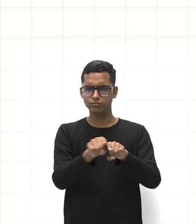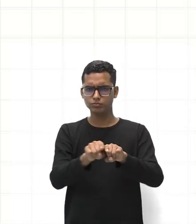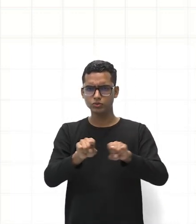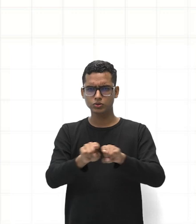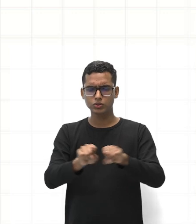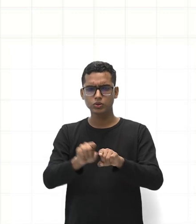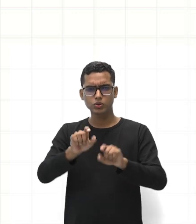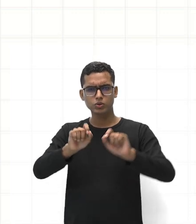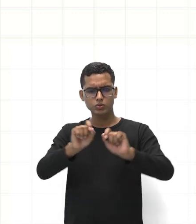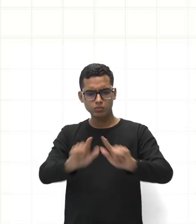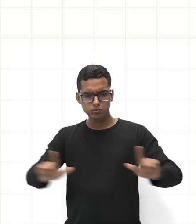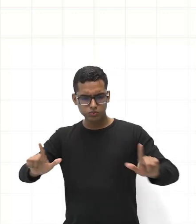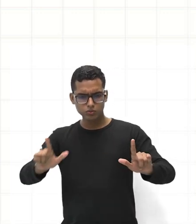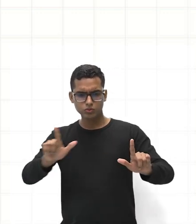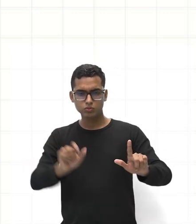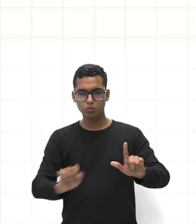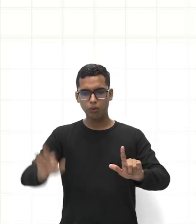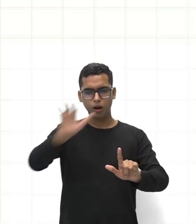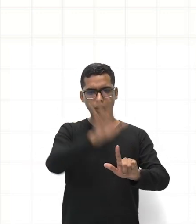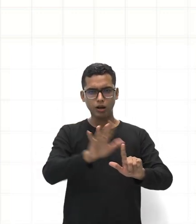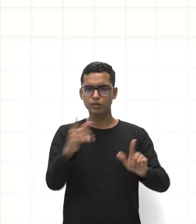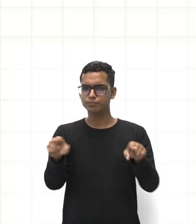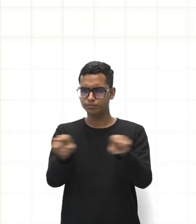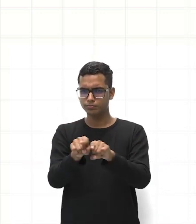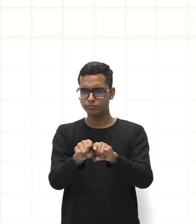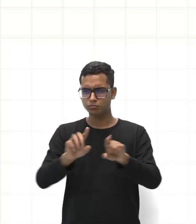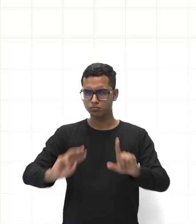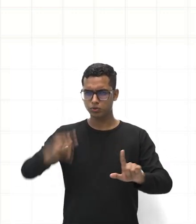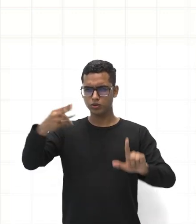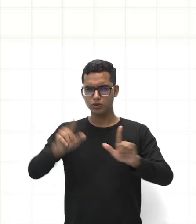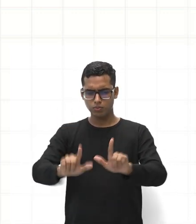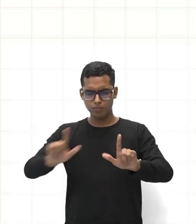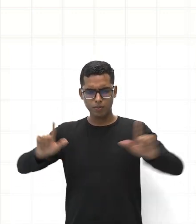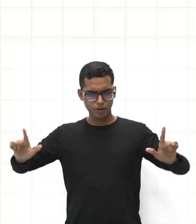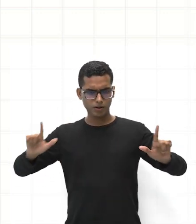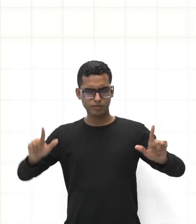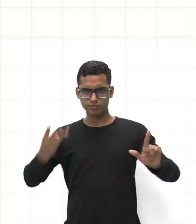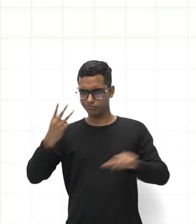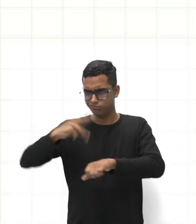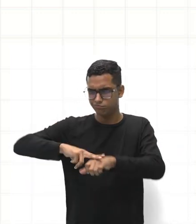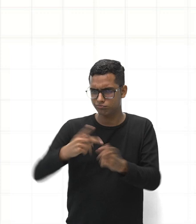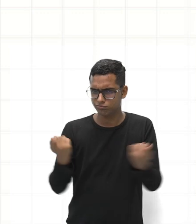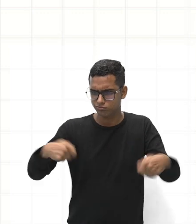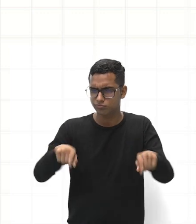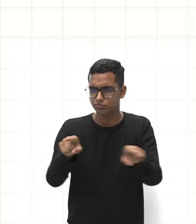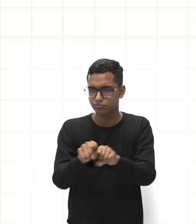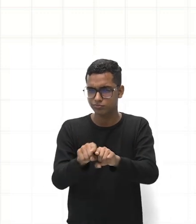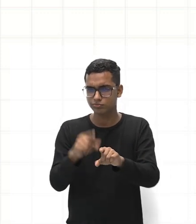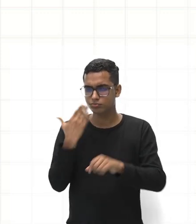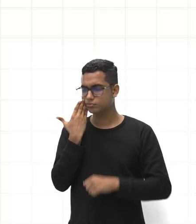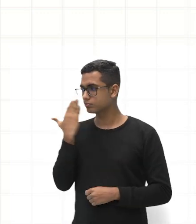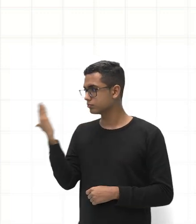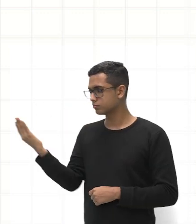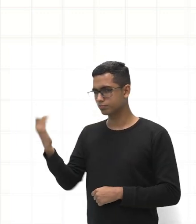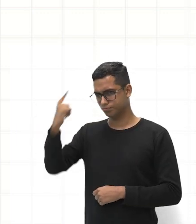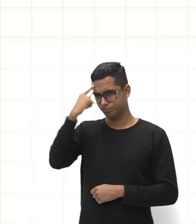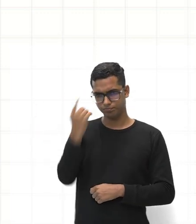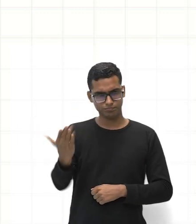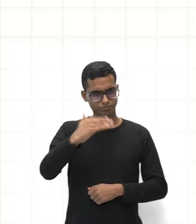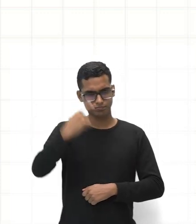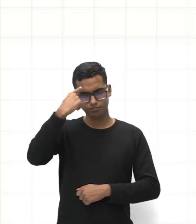é triplicado? E aí, o que que você acha, hein? Se eu triplicar o lado do quadrado, seu perímetro sempre será triplicado? Bora pensar aqui